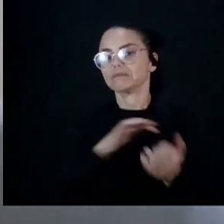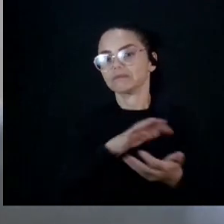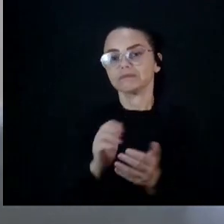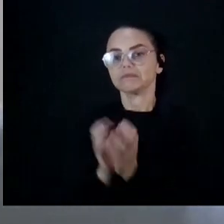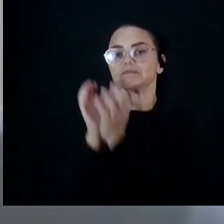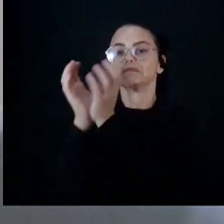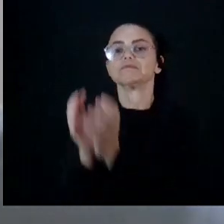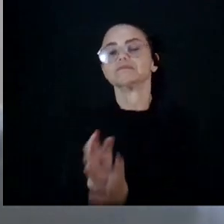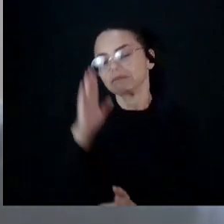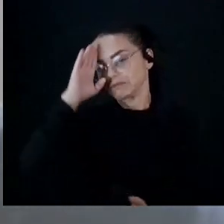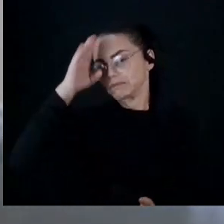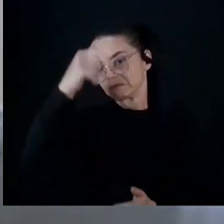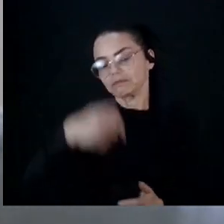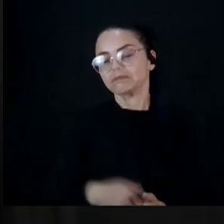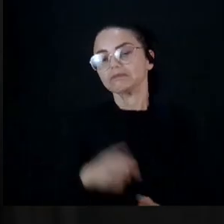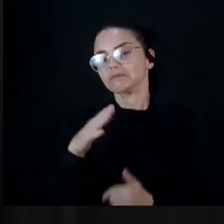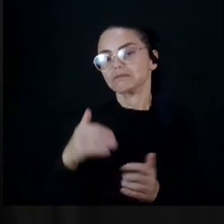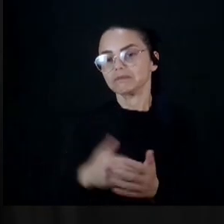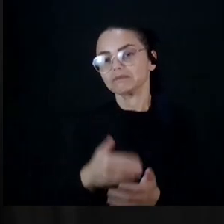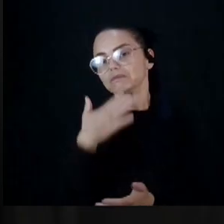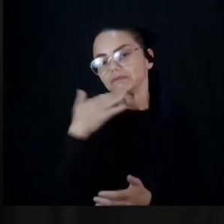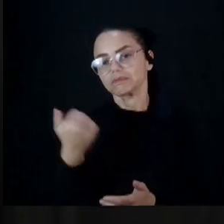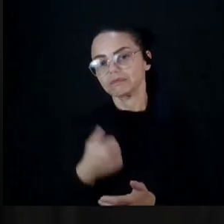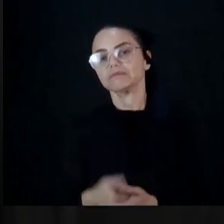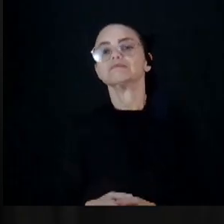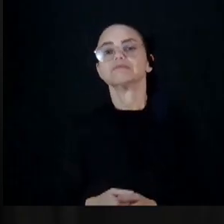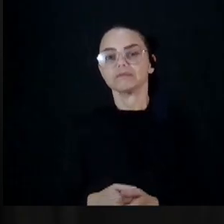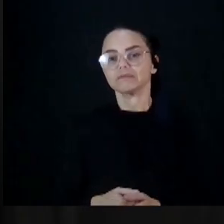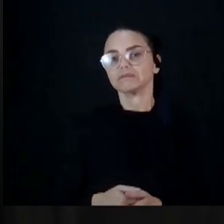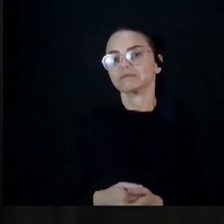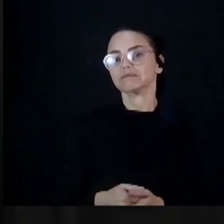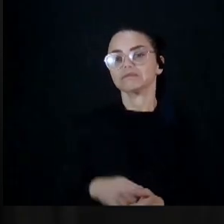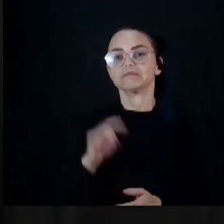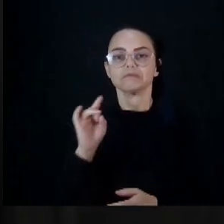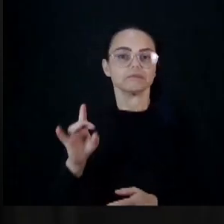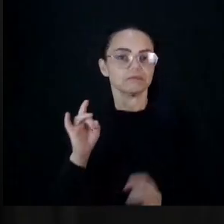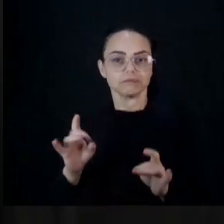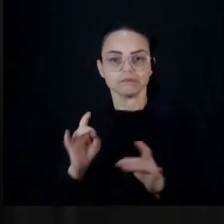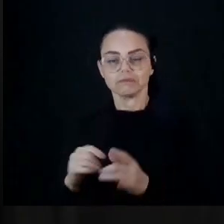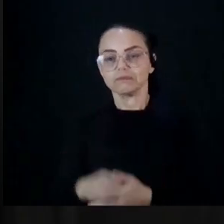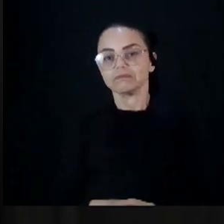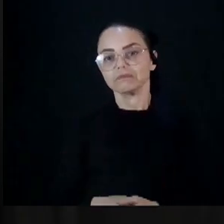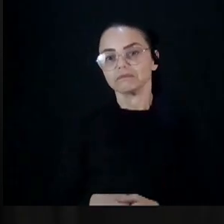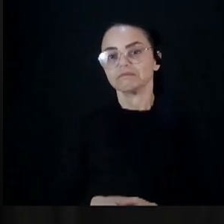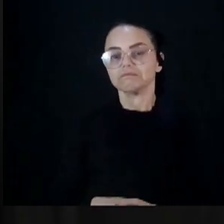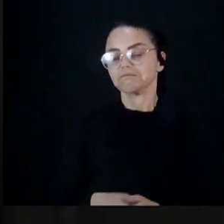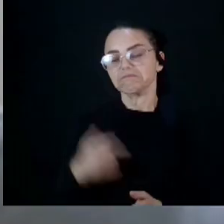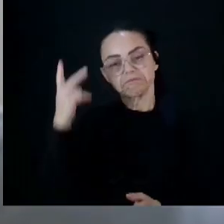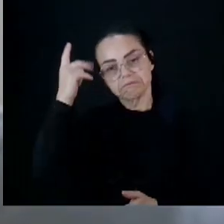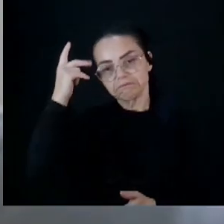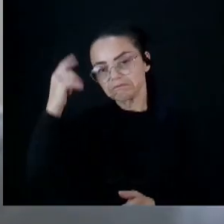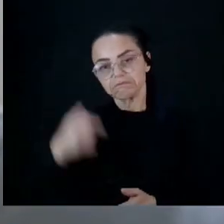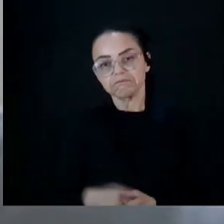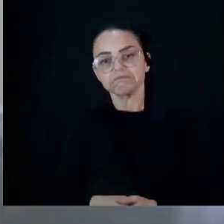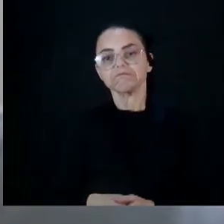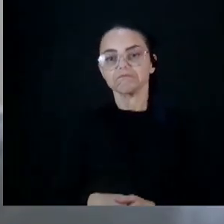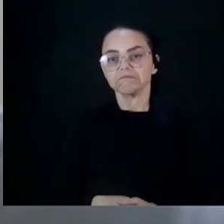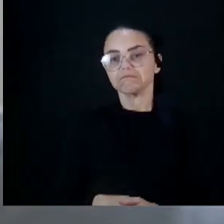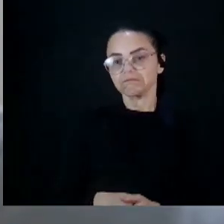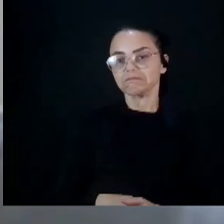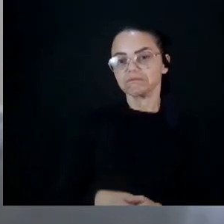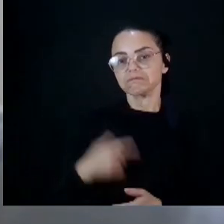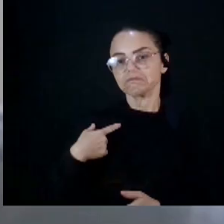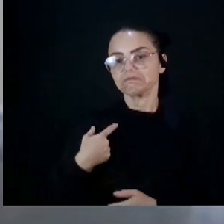que todo mundo deu o melhor e que não seja ali por uma trivialidade que algum time deixou de vencer,